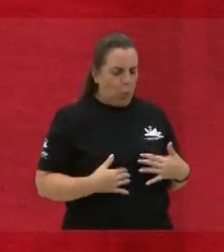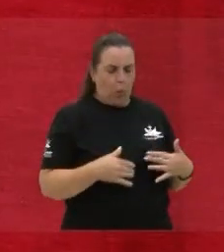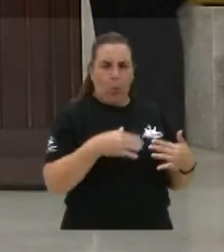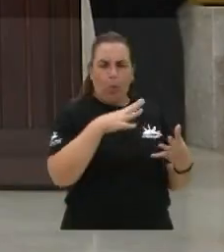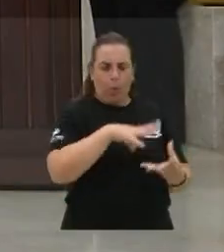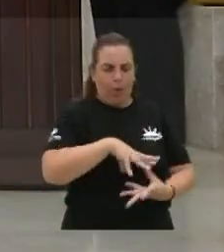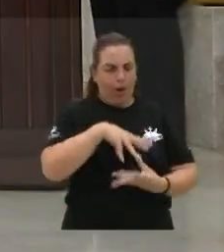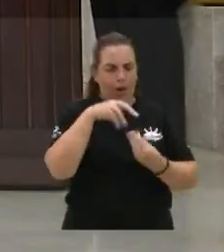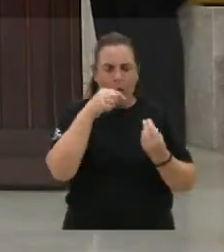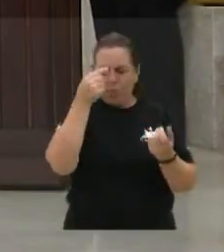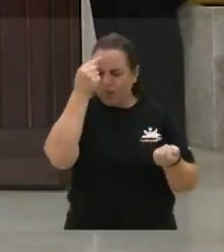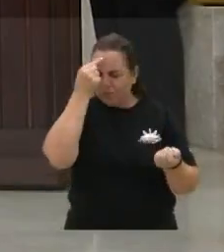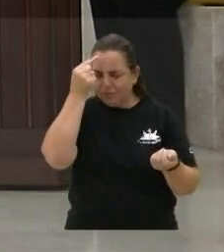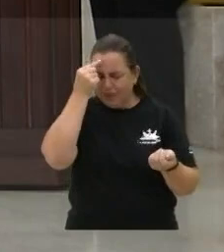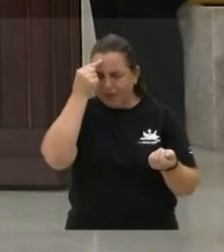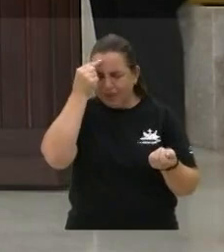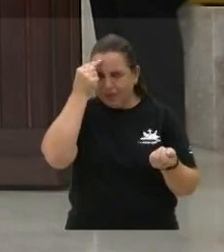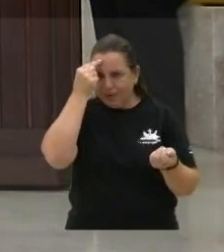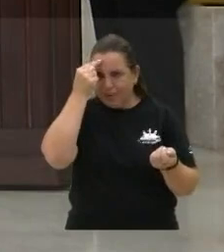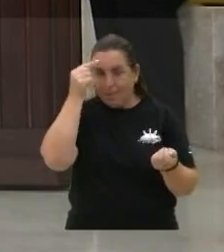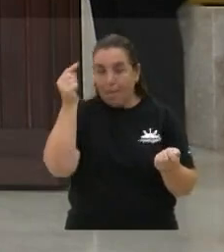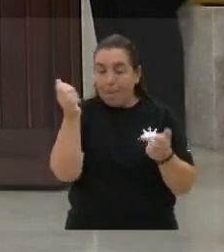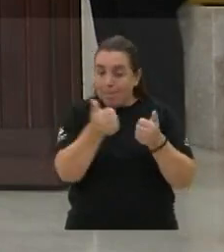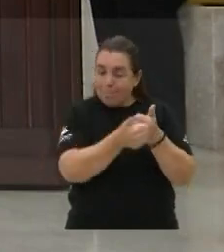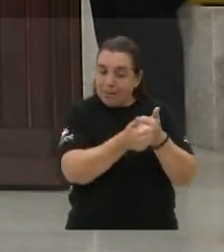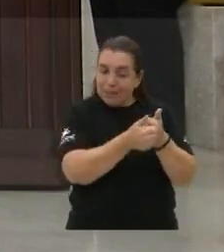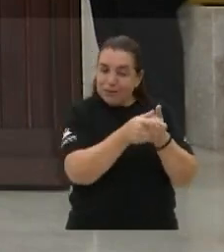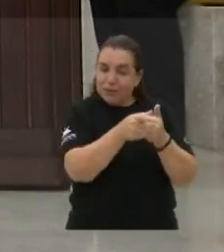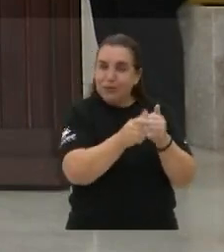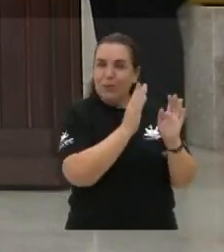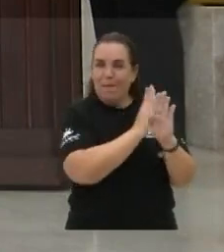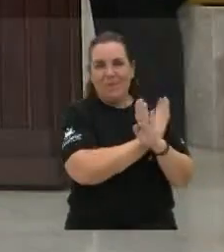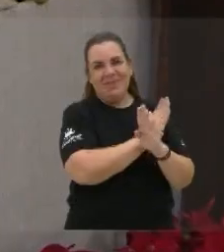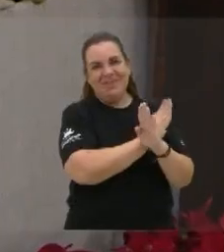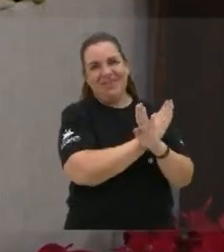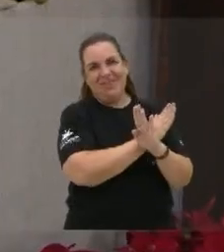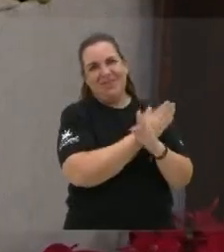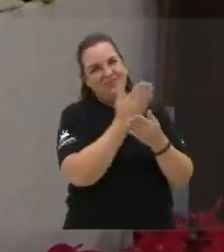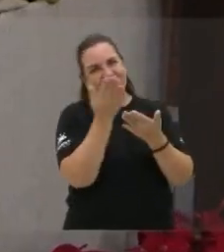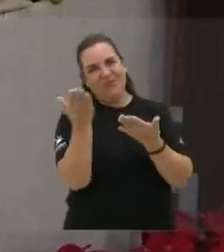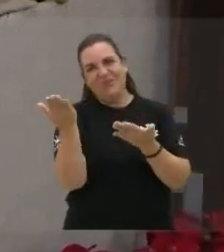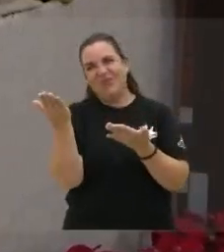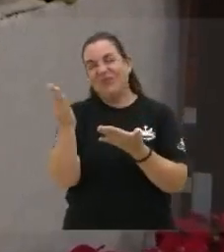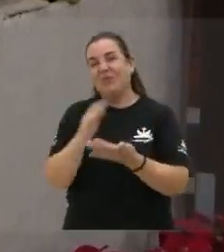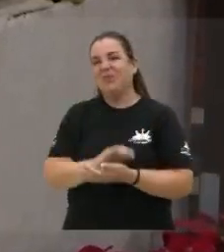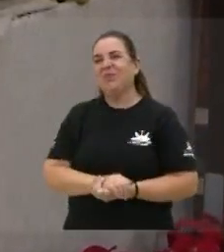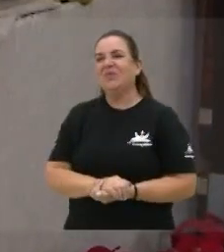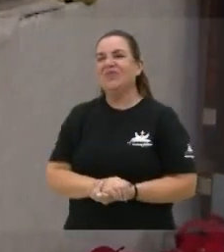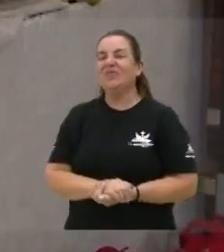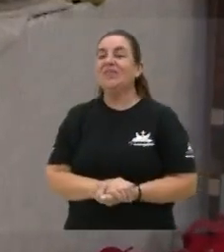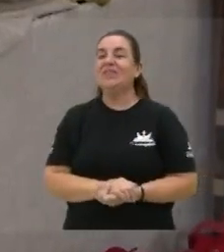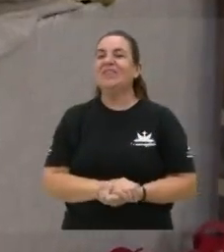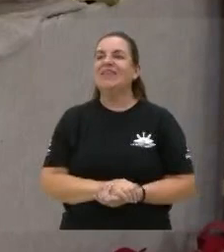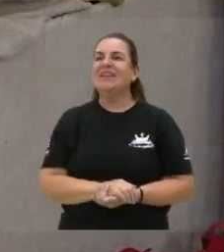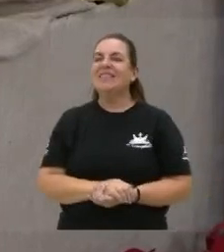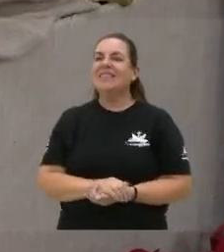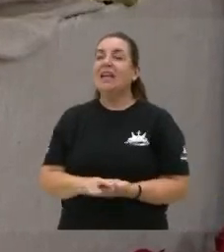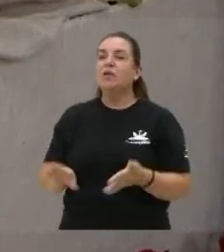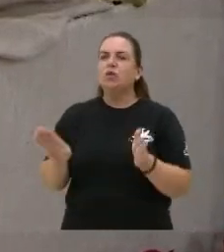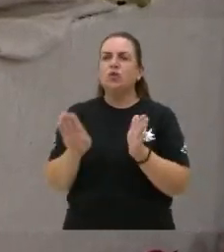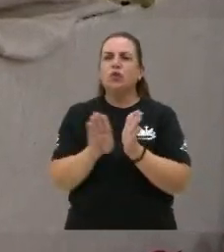afeto, até o presépio. Um chegar